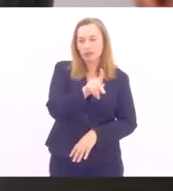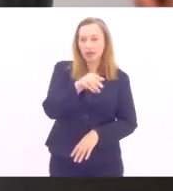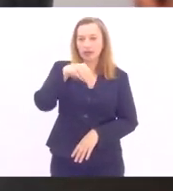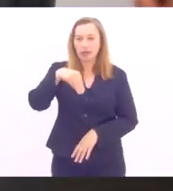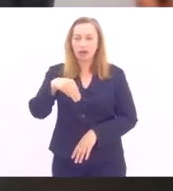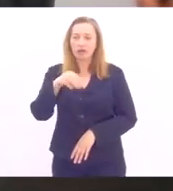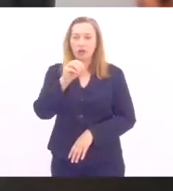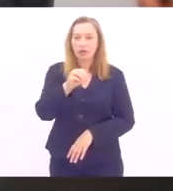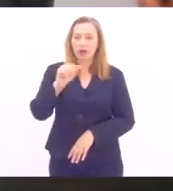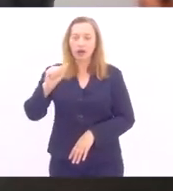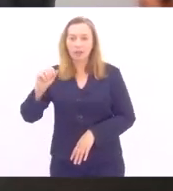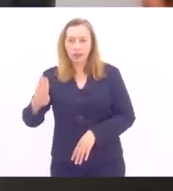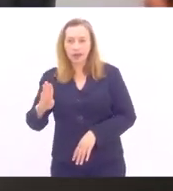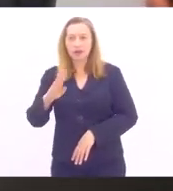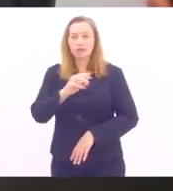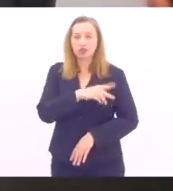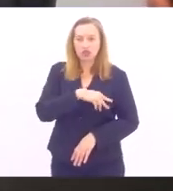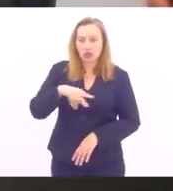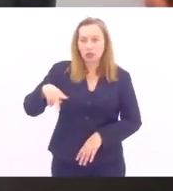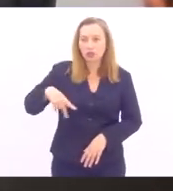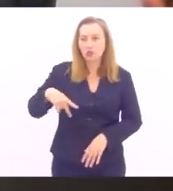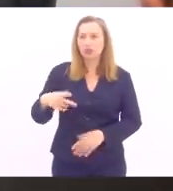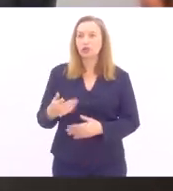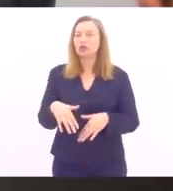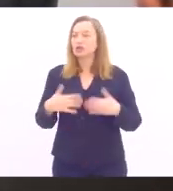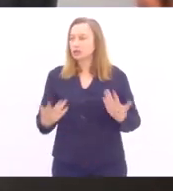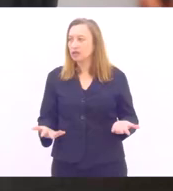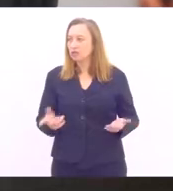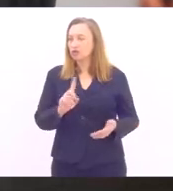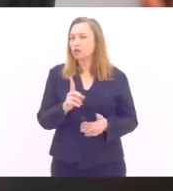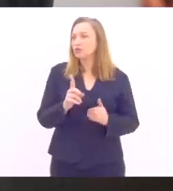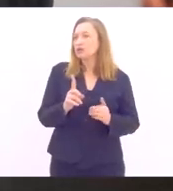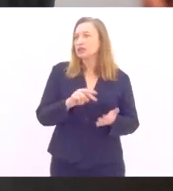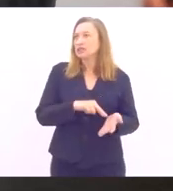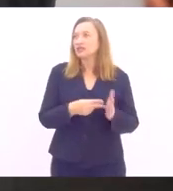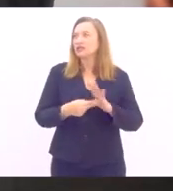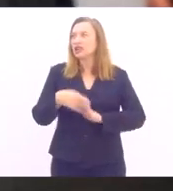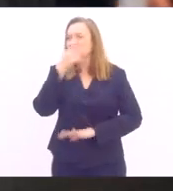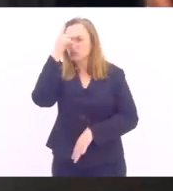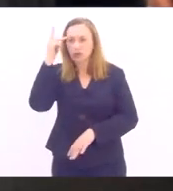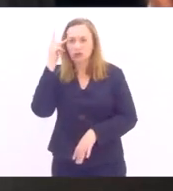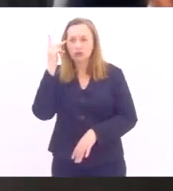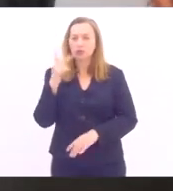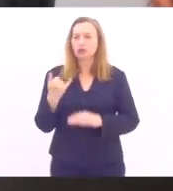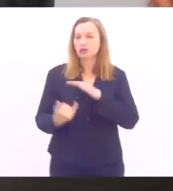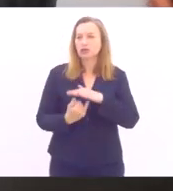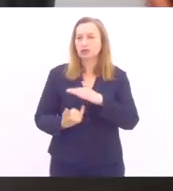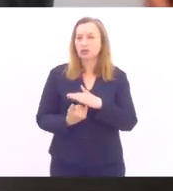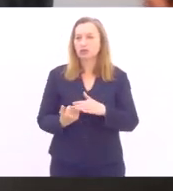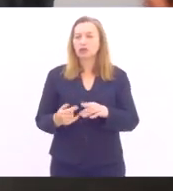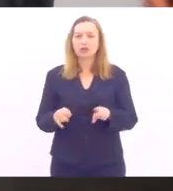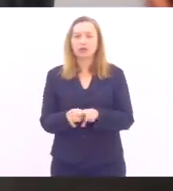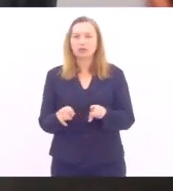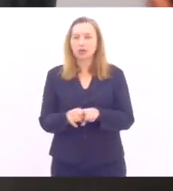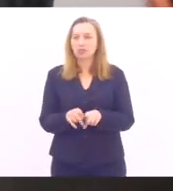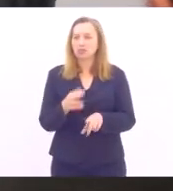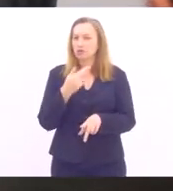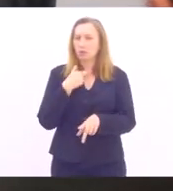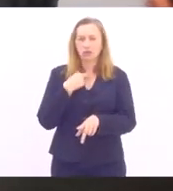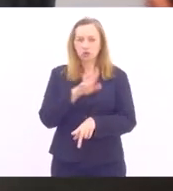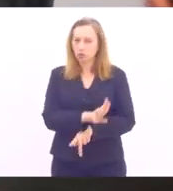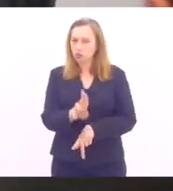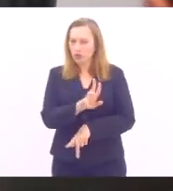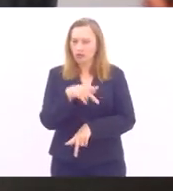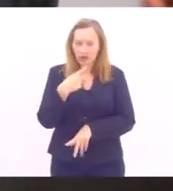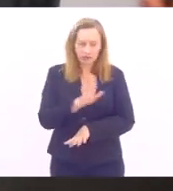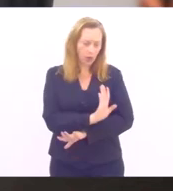OAB, do Ministério Público. Então, isso não significa que as pessoas dessas instituições também não possam usar da